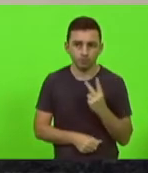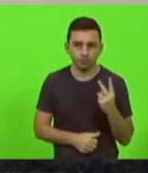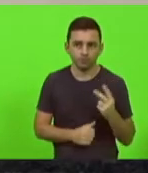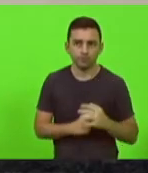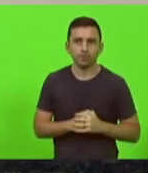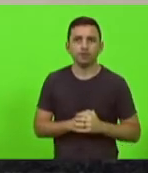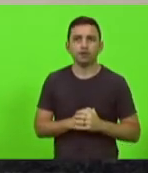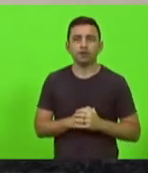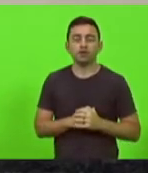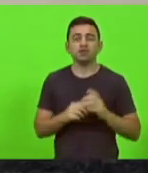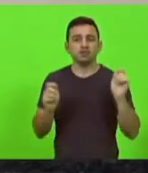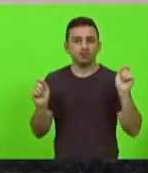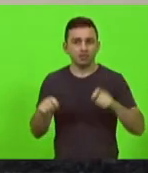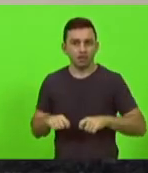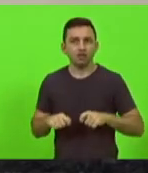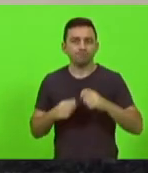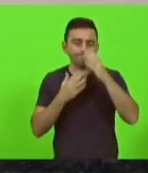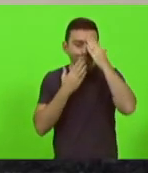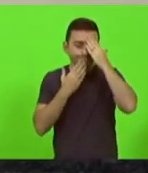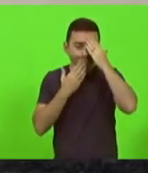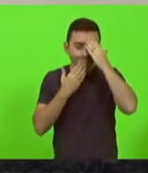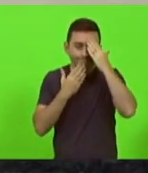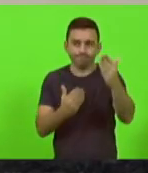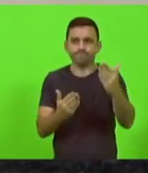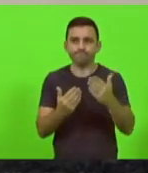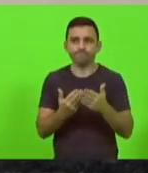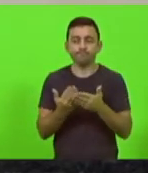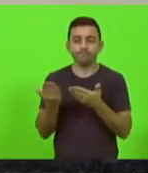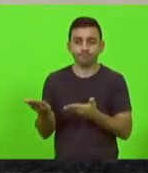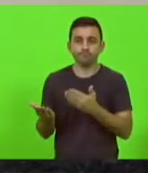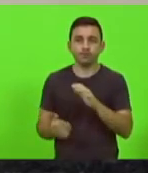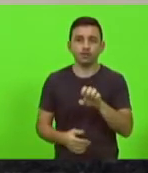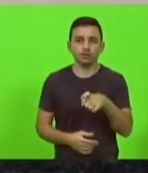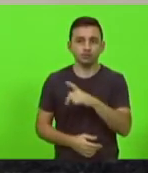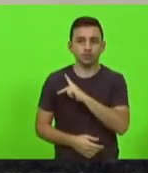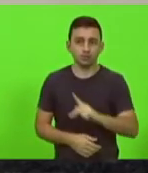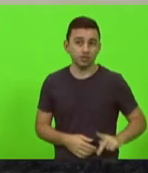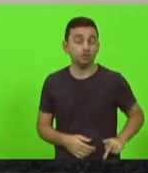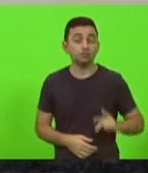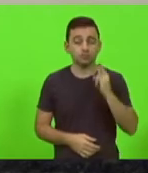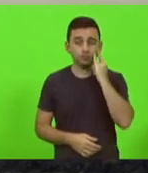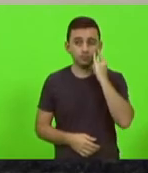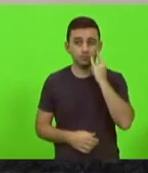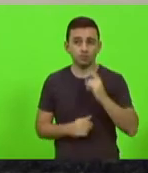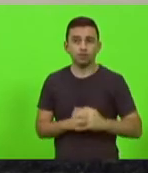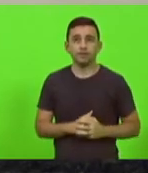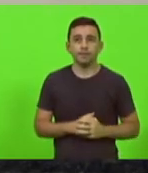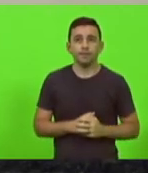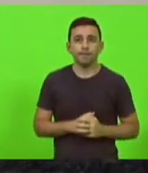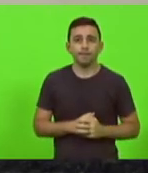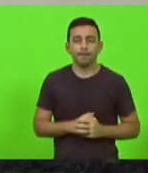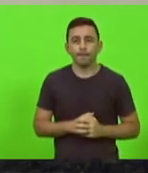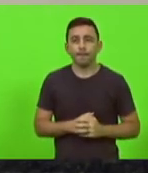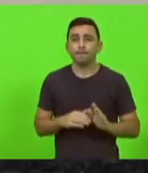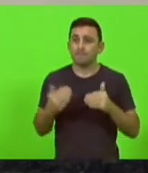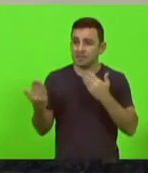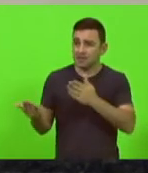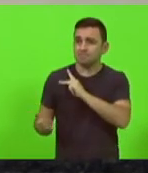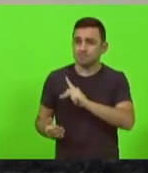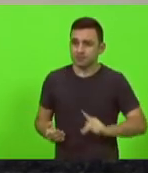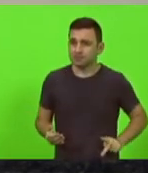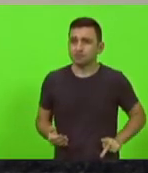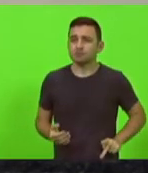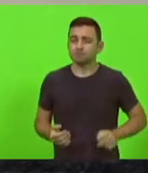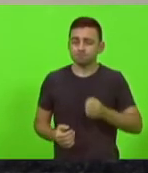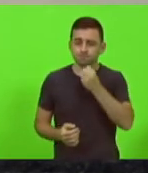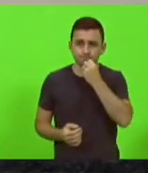e fazer um agradecimento ao ex-presidente Mauro de Nadal, que presidiu esta casa